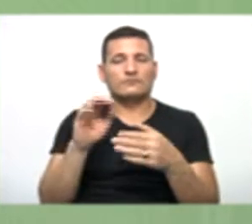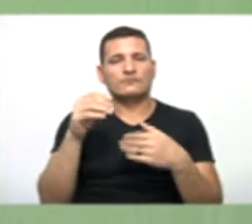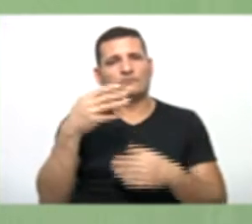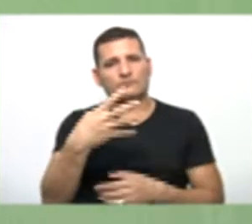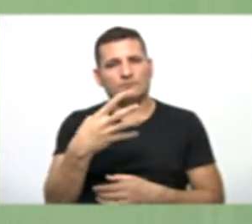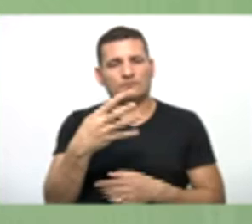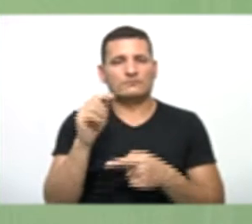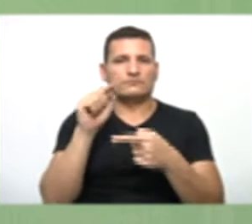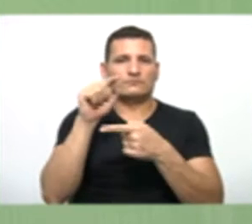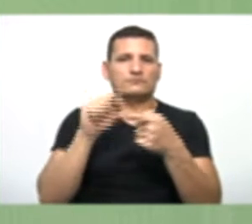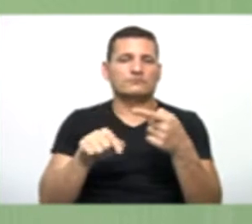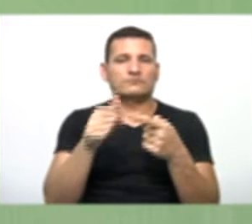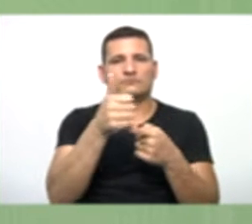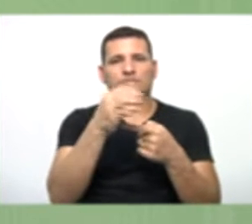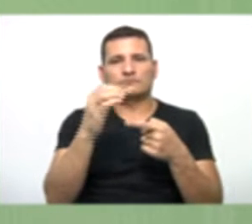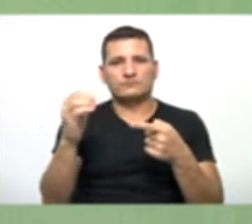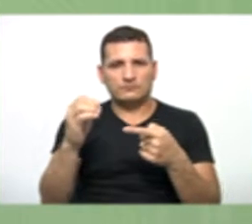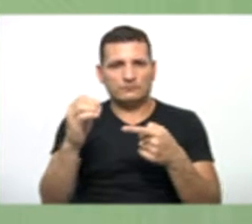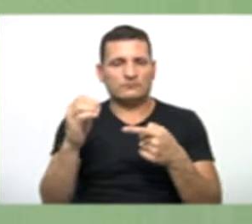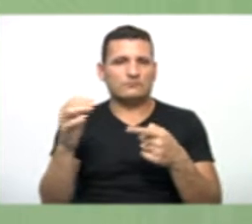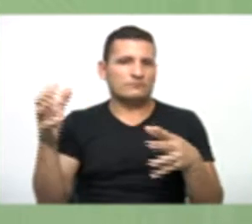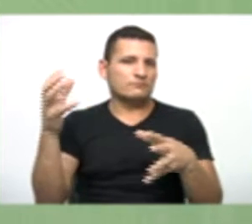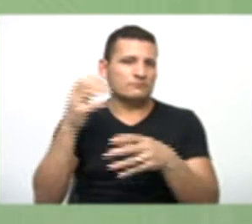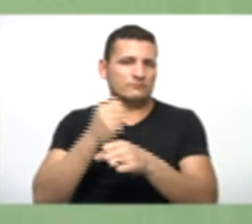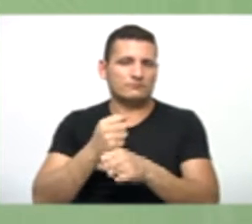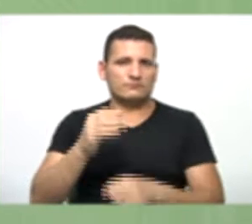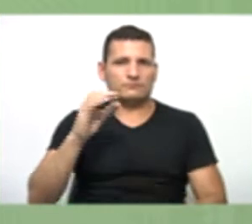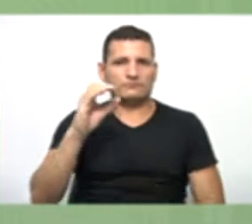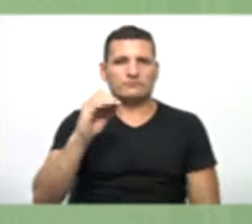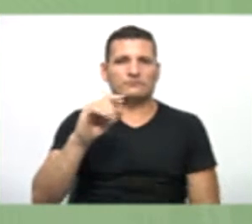ou 4 dividido para 100, vai ficar igual a